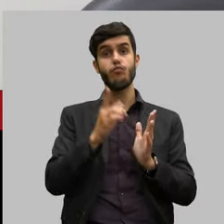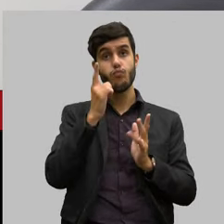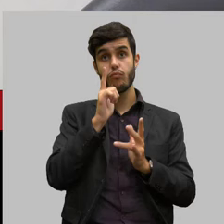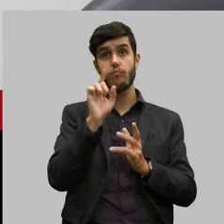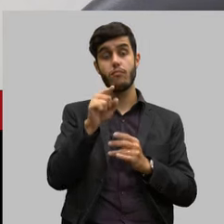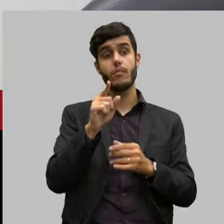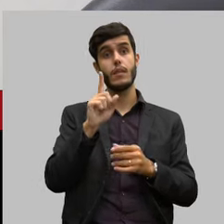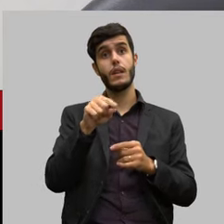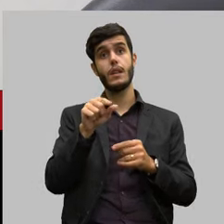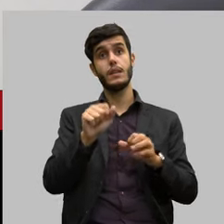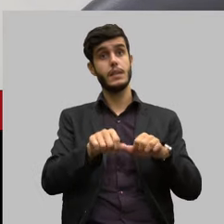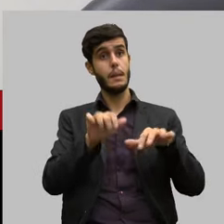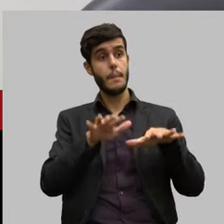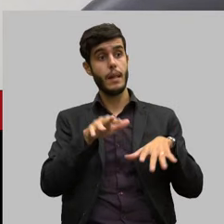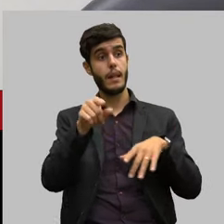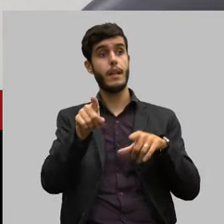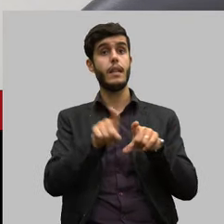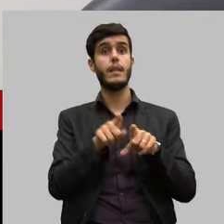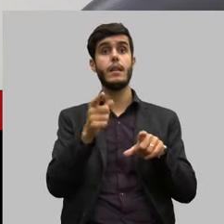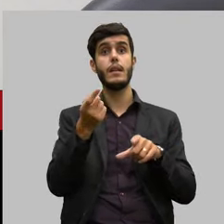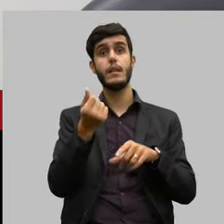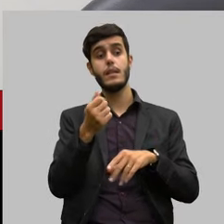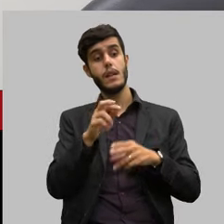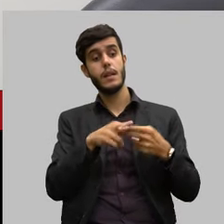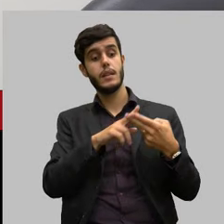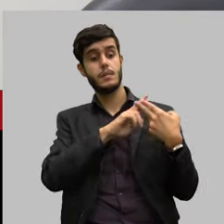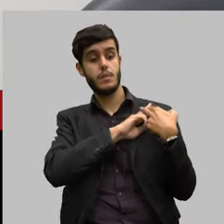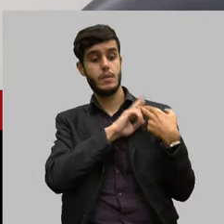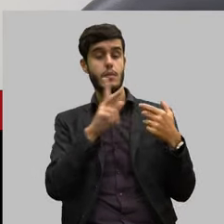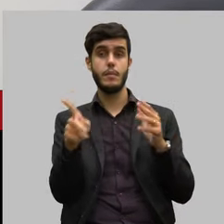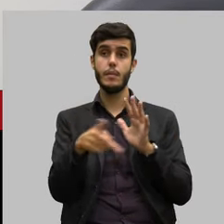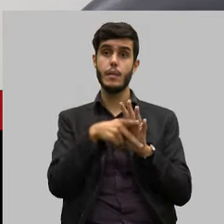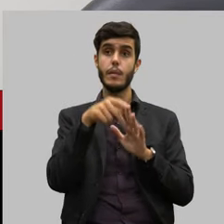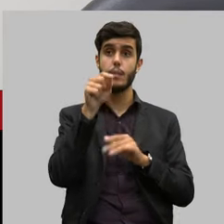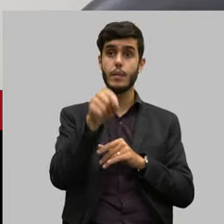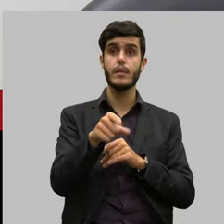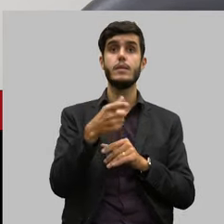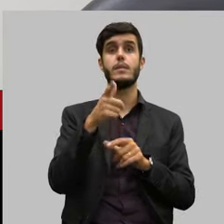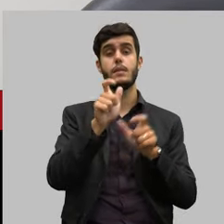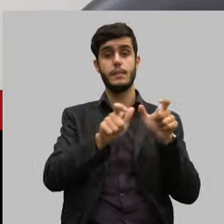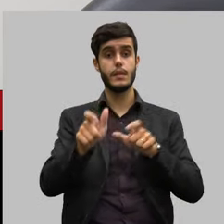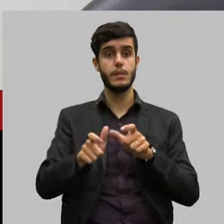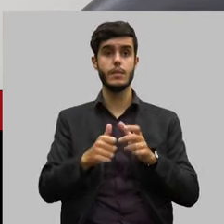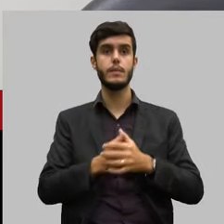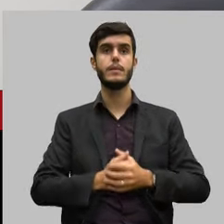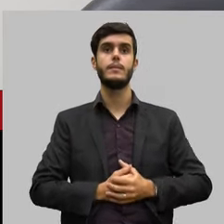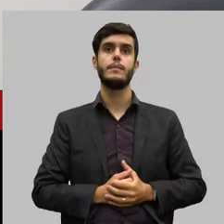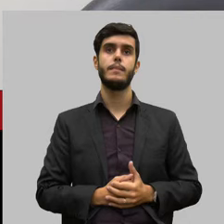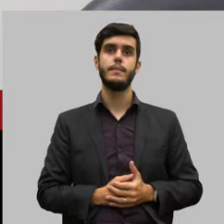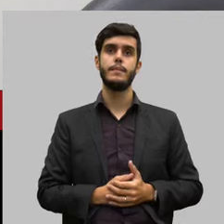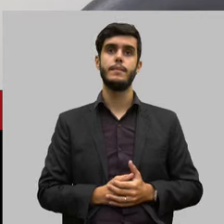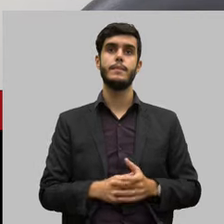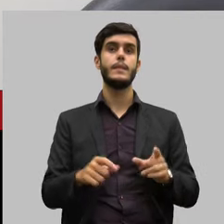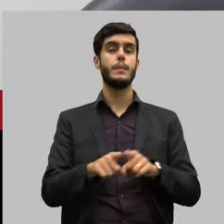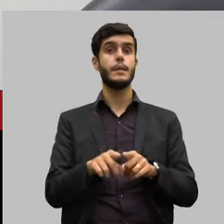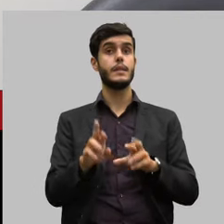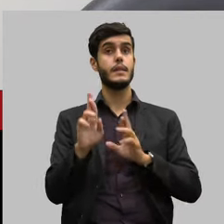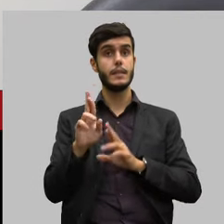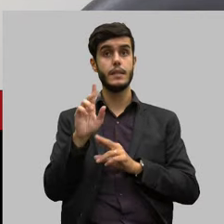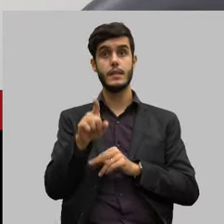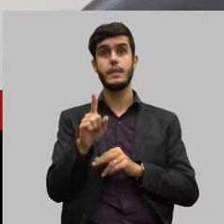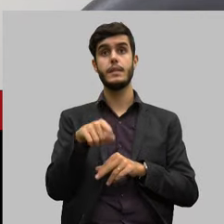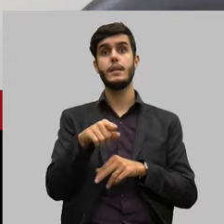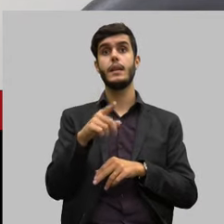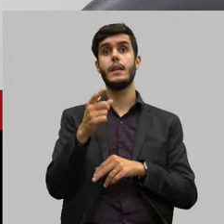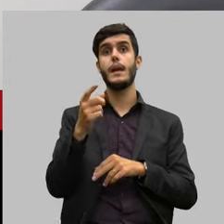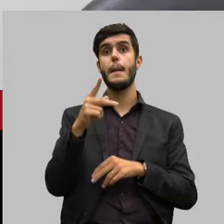Legislativa cobramos a responsabilização dessas pessoas também espero que nós não tenhamos pedágio entre